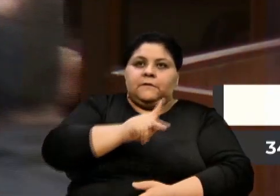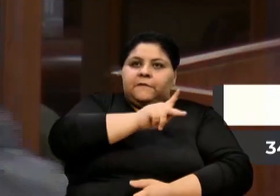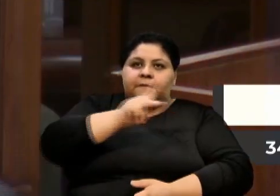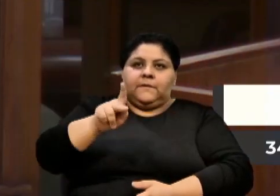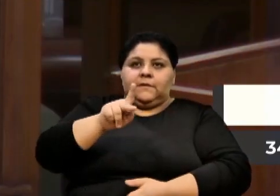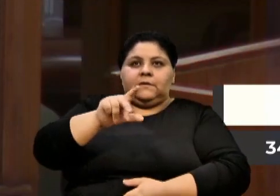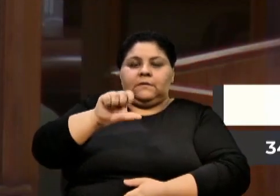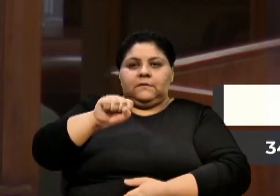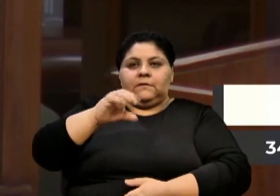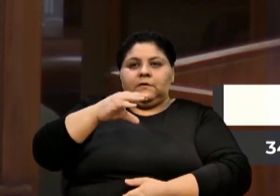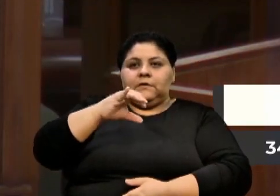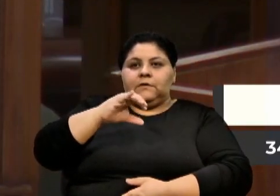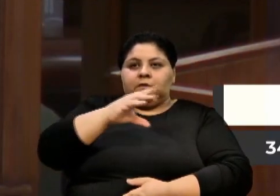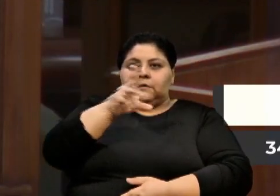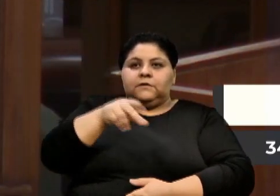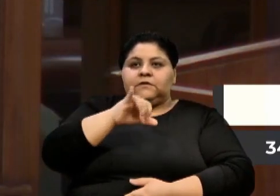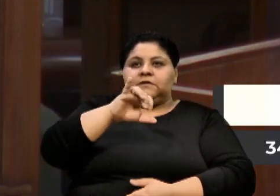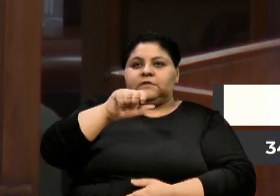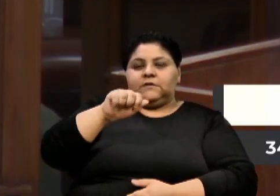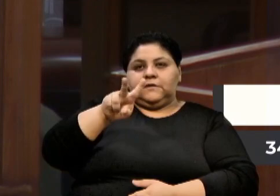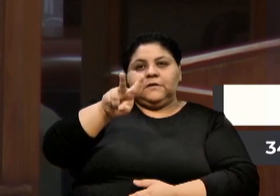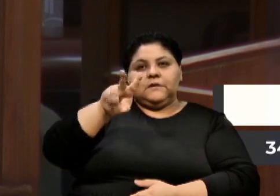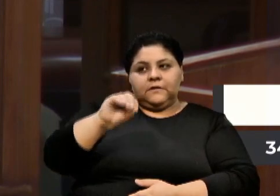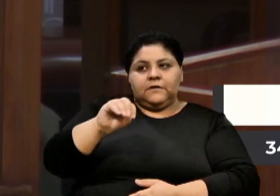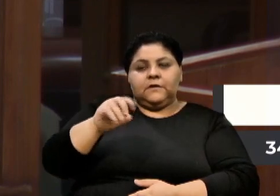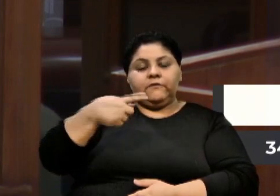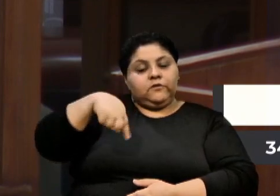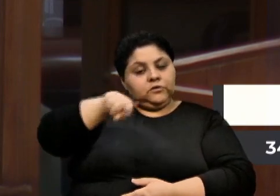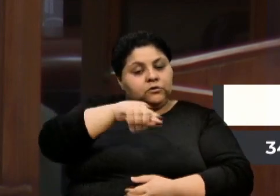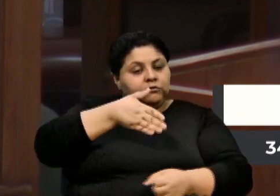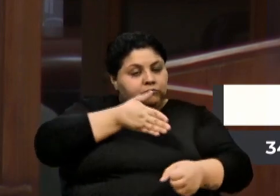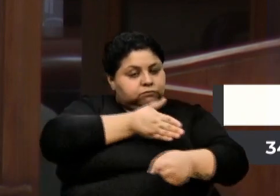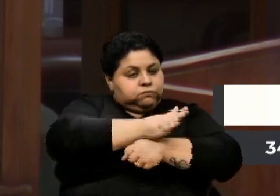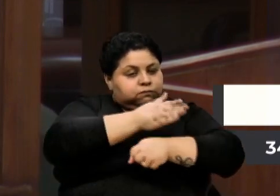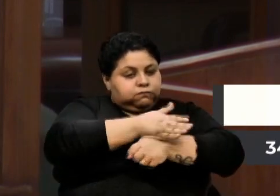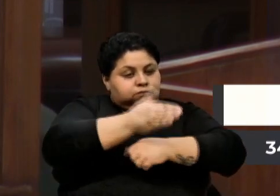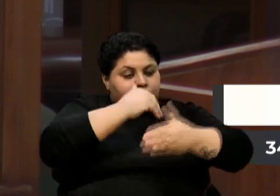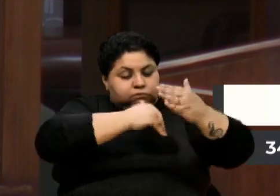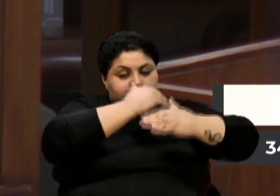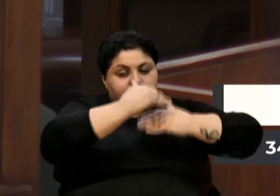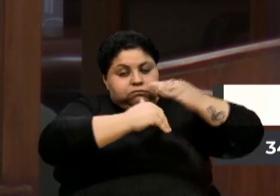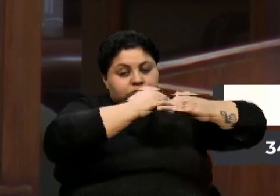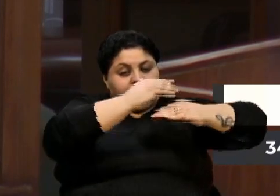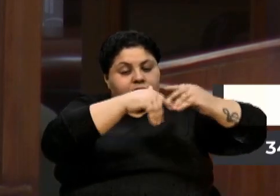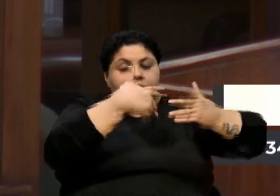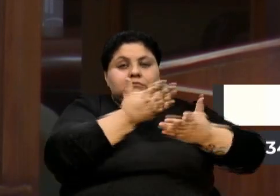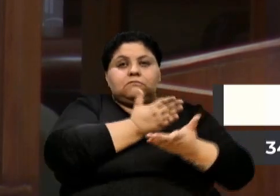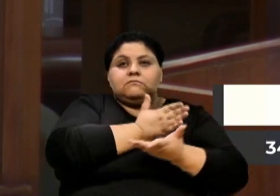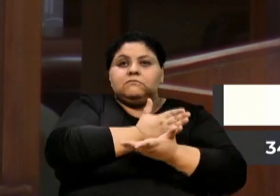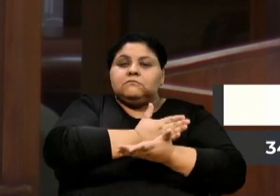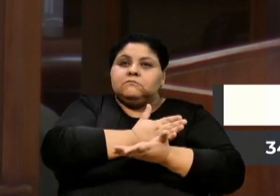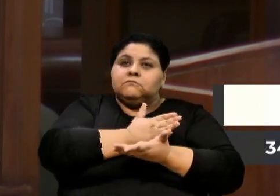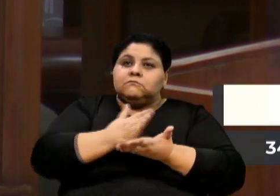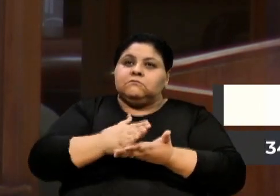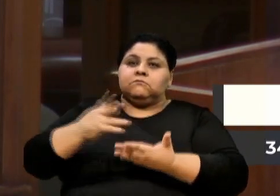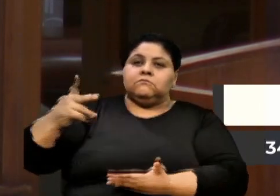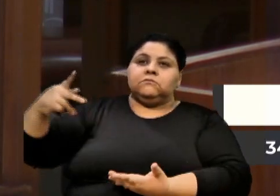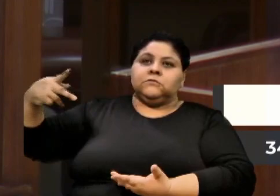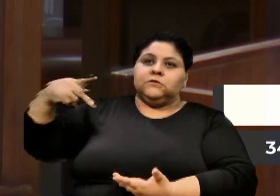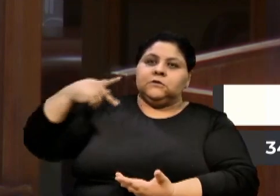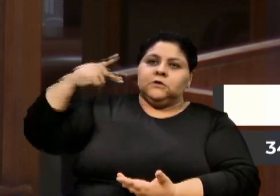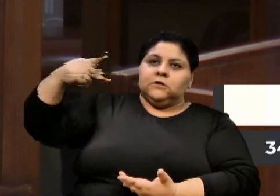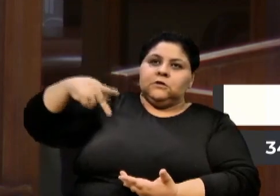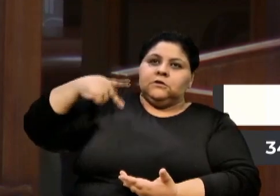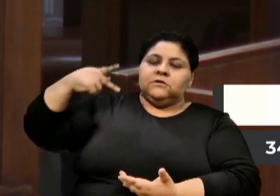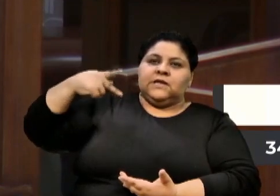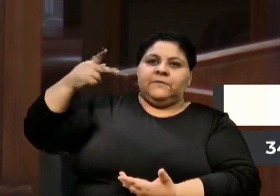estivemos participando junto na retomada desse processo todo, que começou com o vereador Gustavo Toigo, na outra